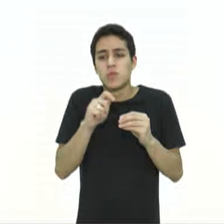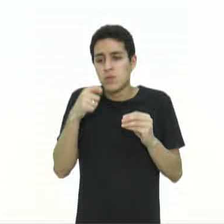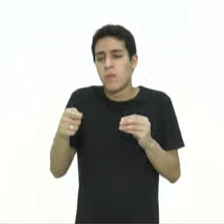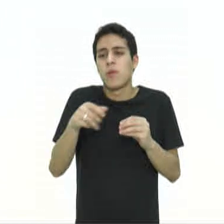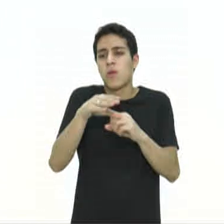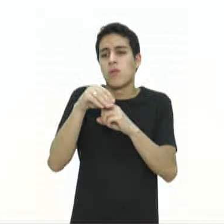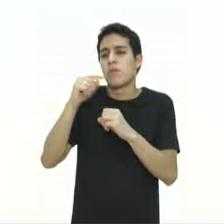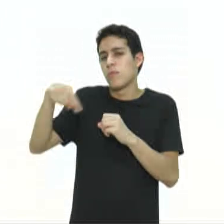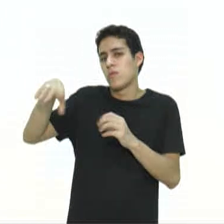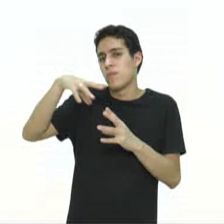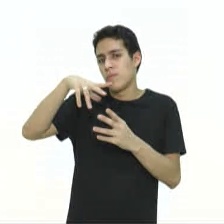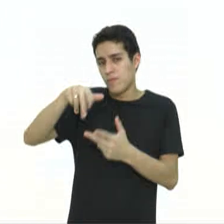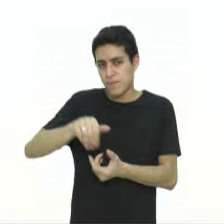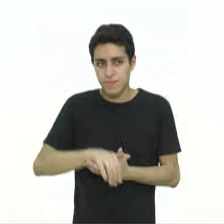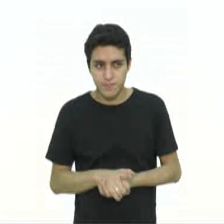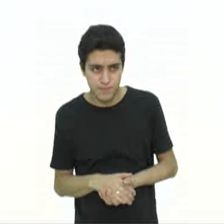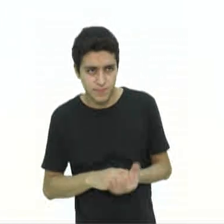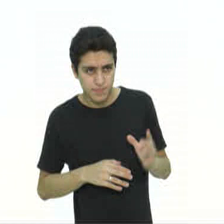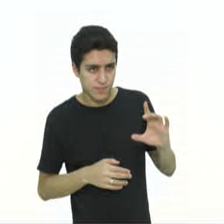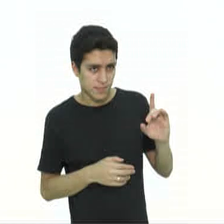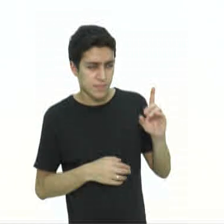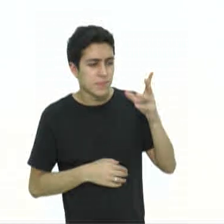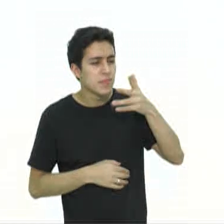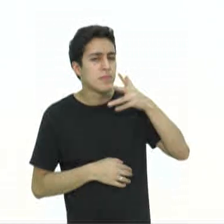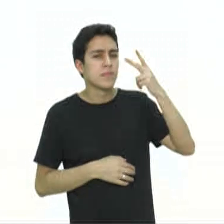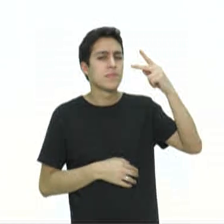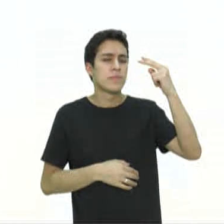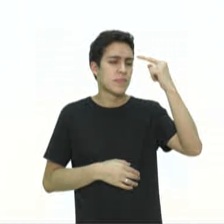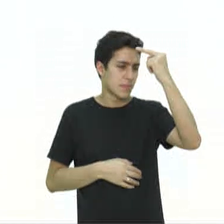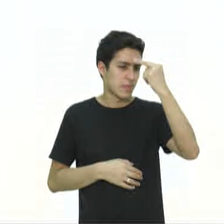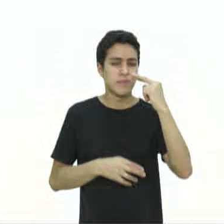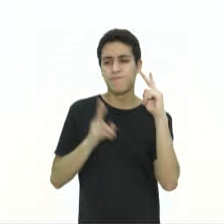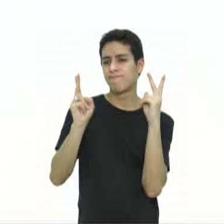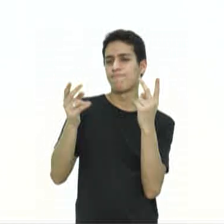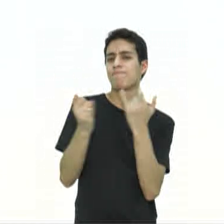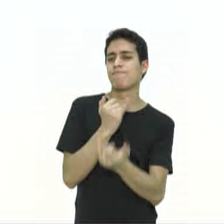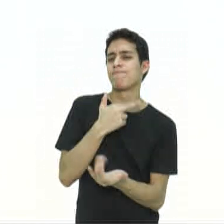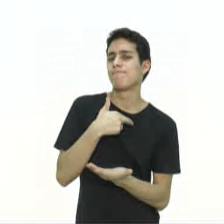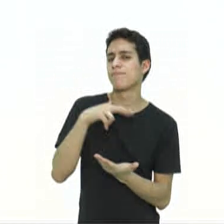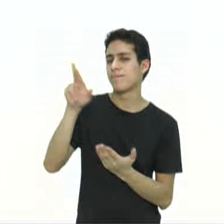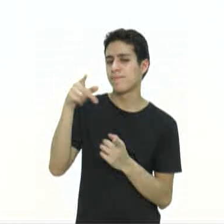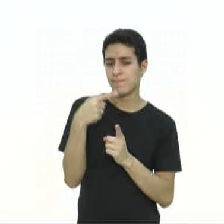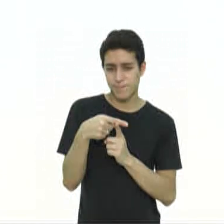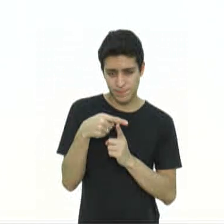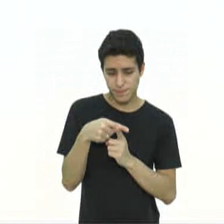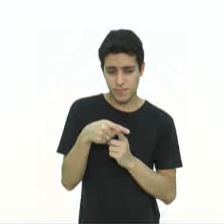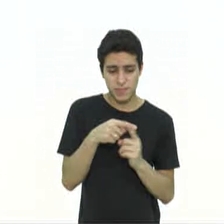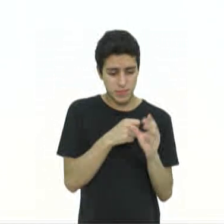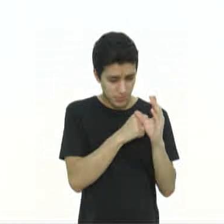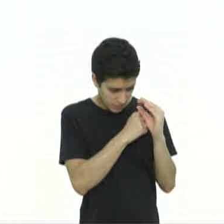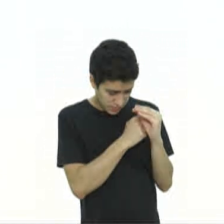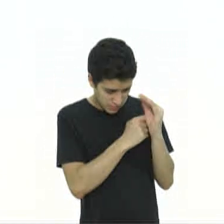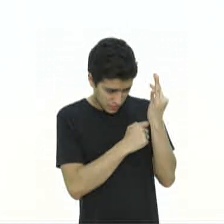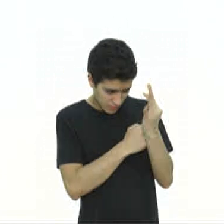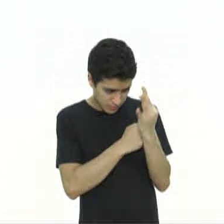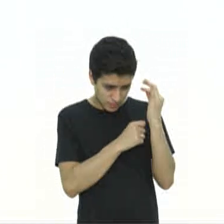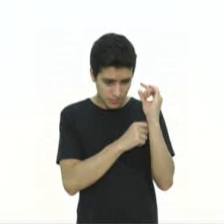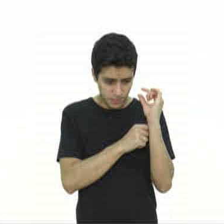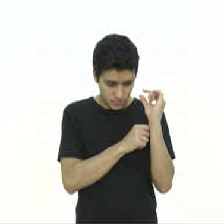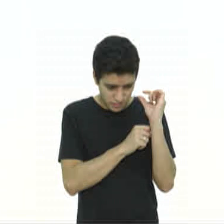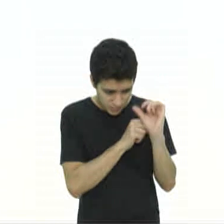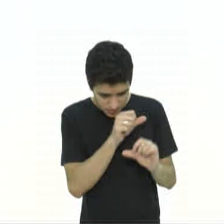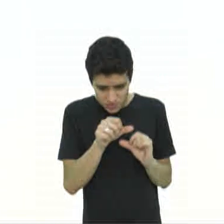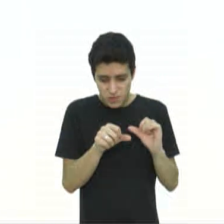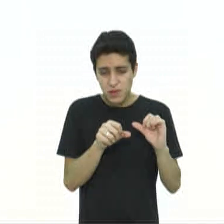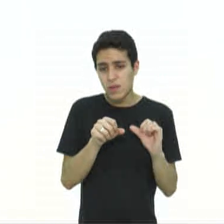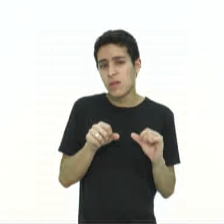mundo. D. O discurso platônico tem a mesma natureza do discurso religioso, pois o conhecimento filosófico modifica-se segundo